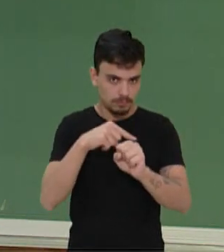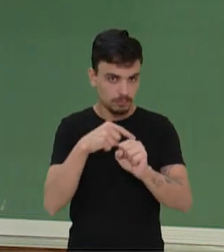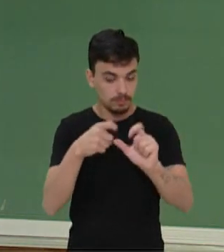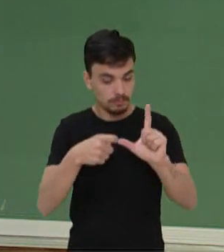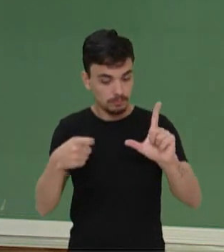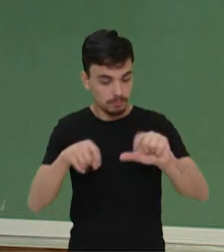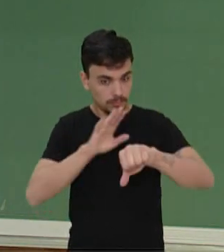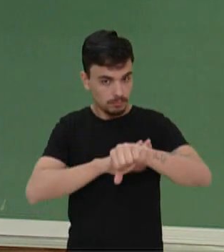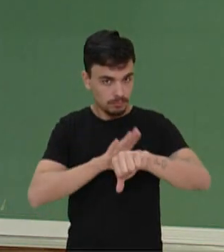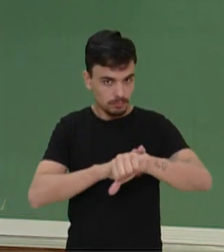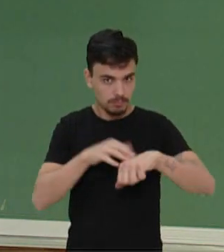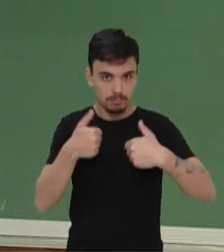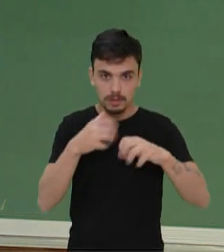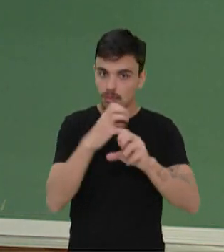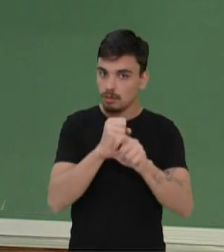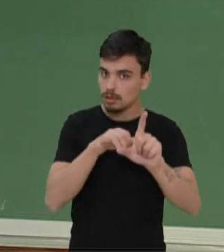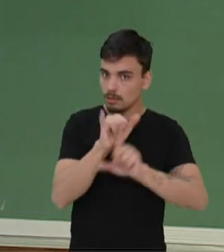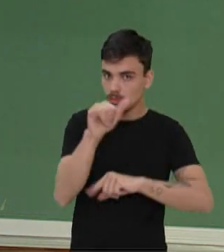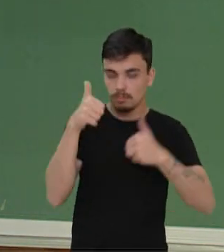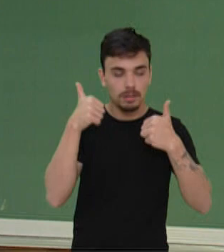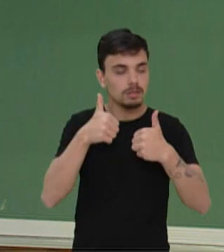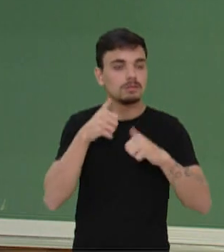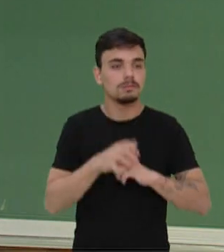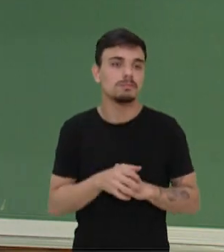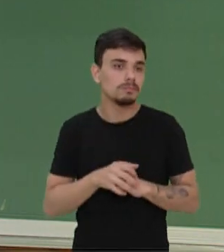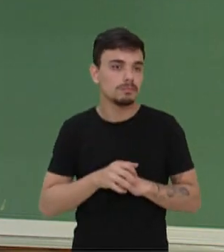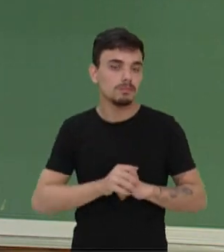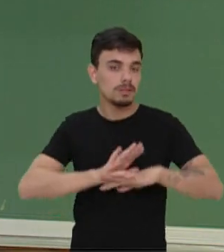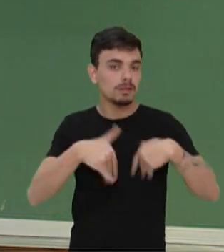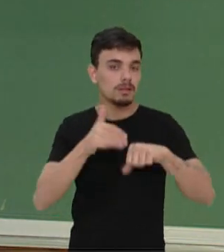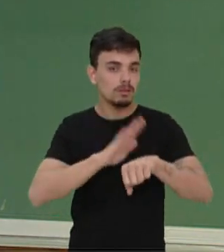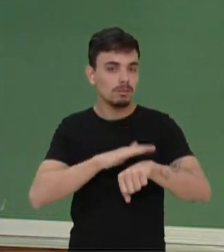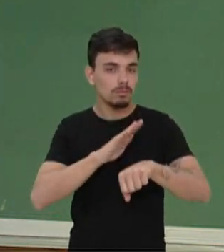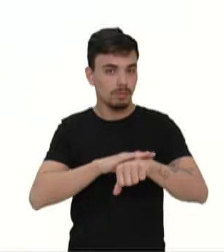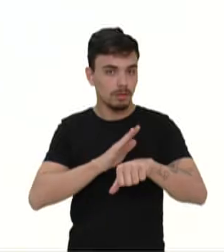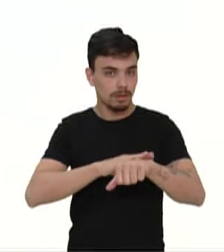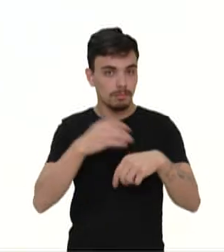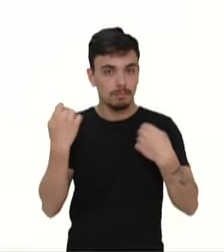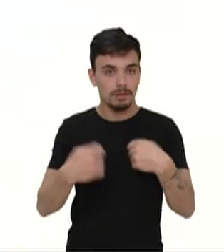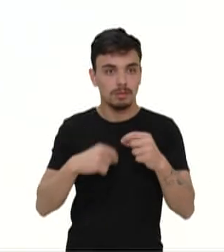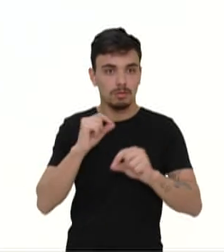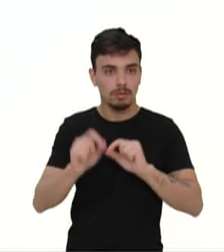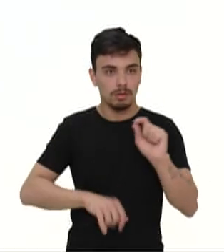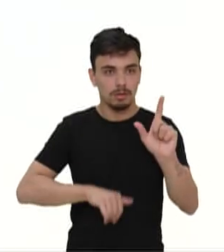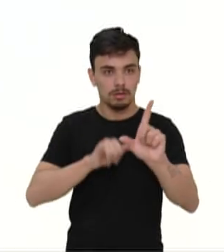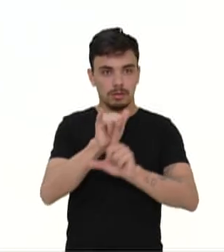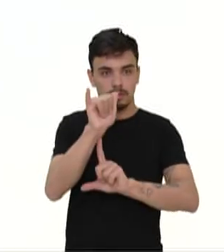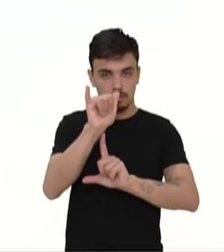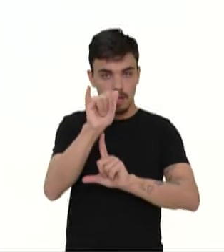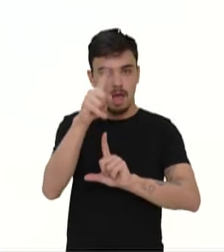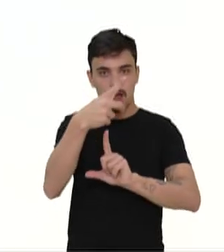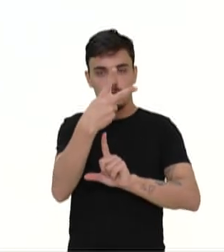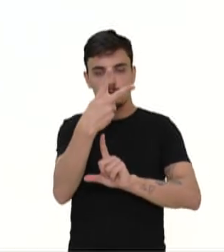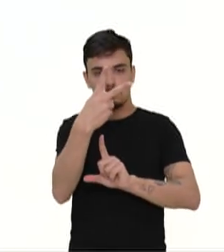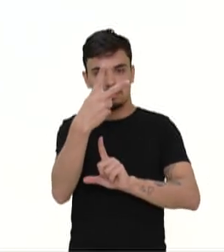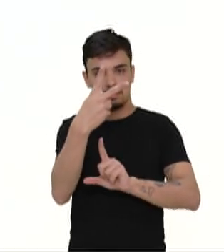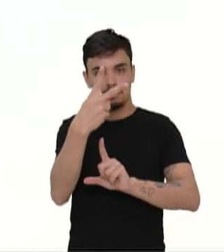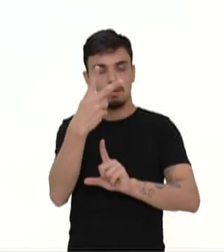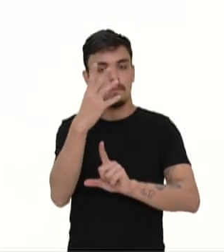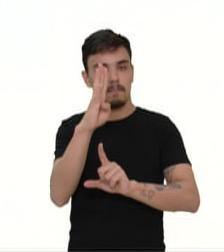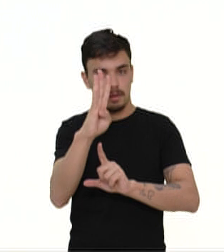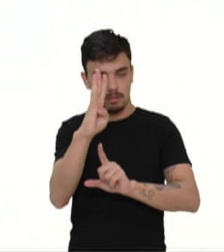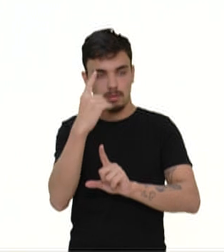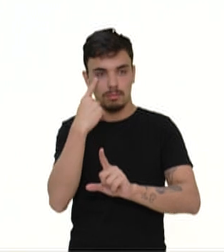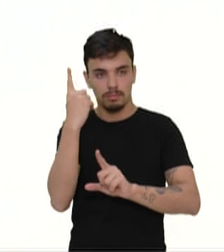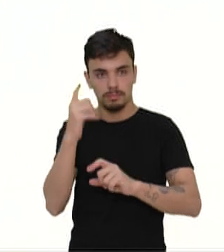né? Veja só. Então, o tempo necessário é o x do vértice. X do vértice é dado por menos b sobre 2a.